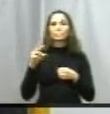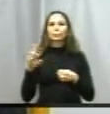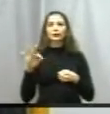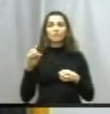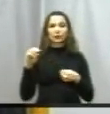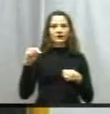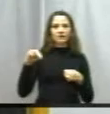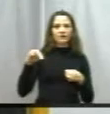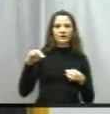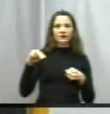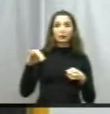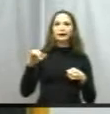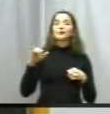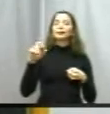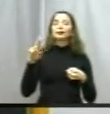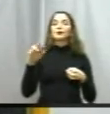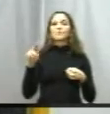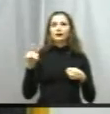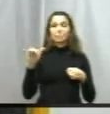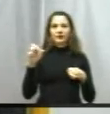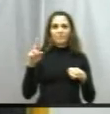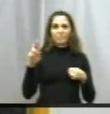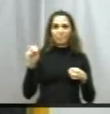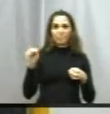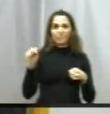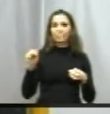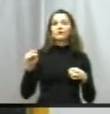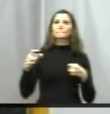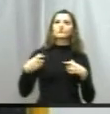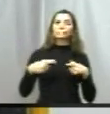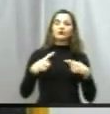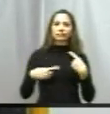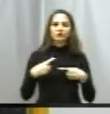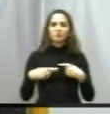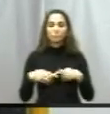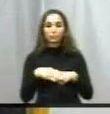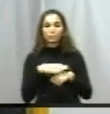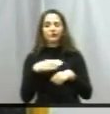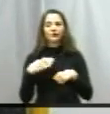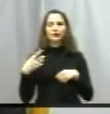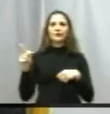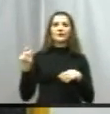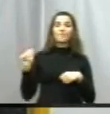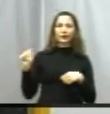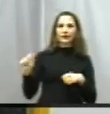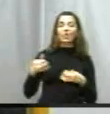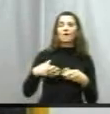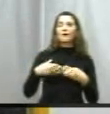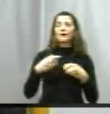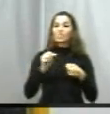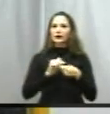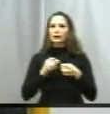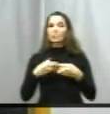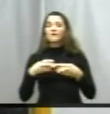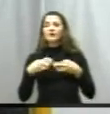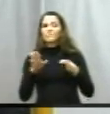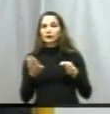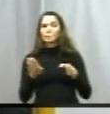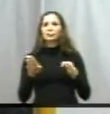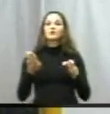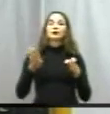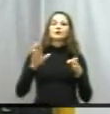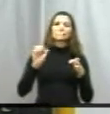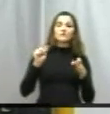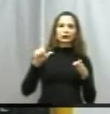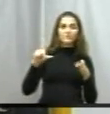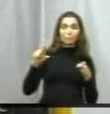então, o que foi a nossa programação aqui de discussão sobre o PPA. Nós fizemos uma abertura com o professor Álvaro